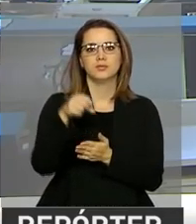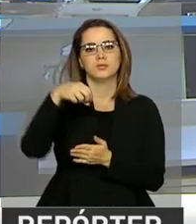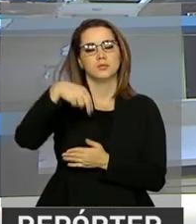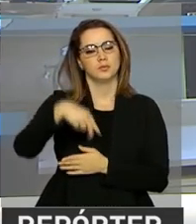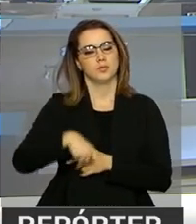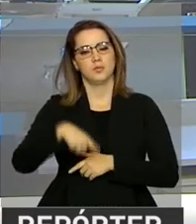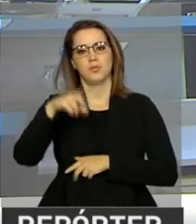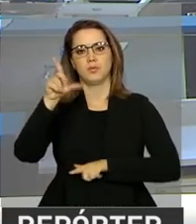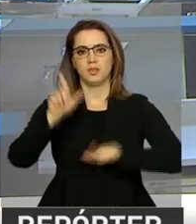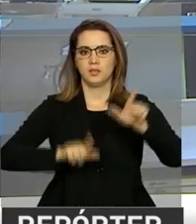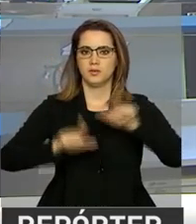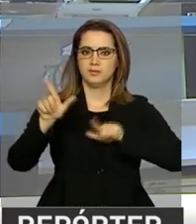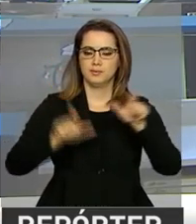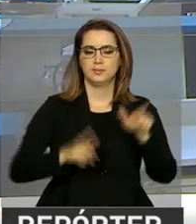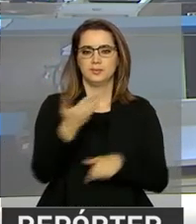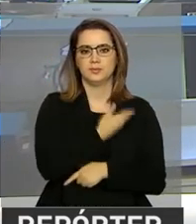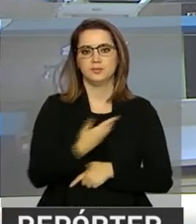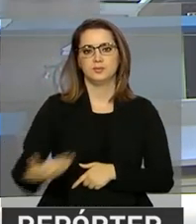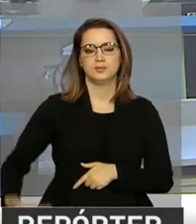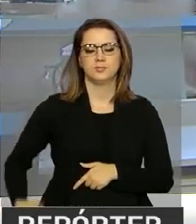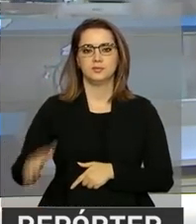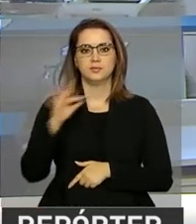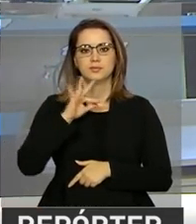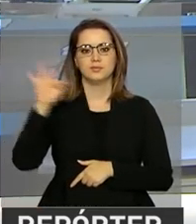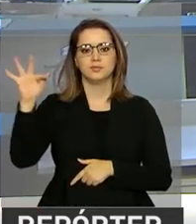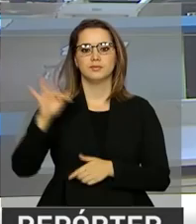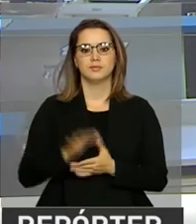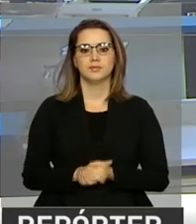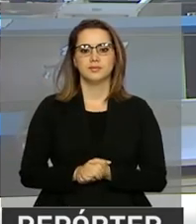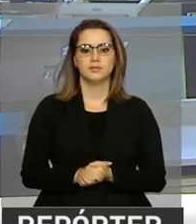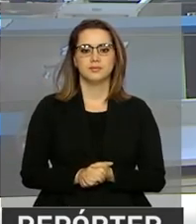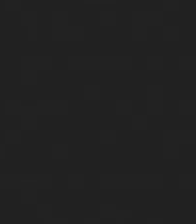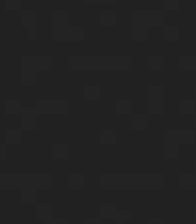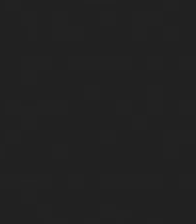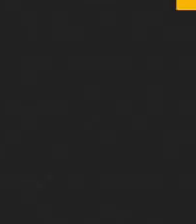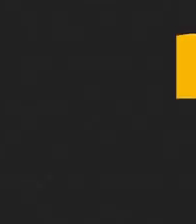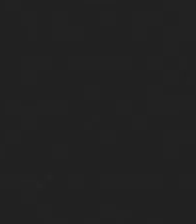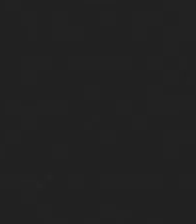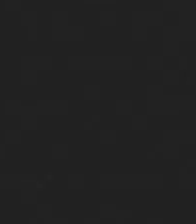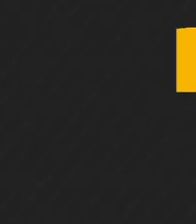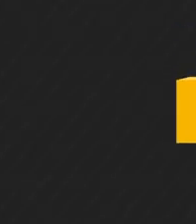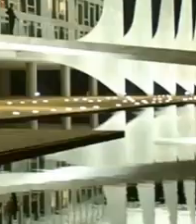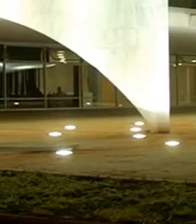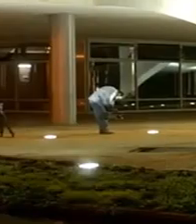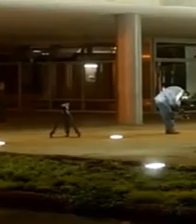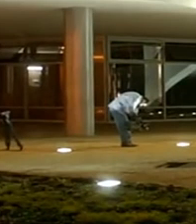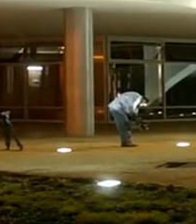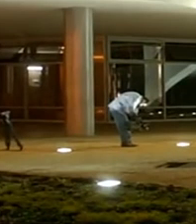almoço e continue com a gente aqui na NBR, a TV do Governo Federal.